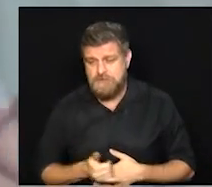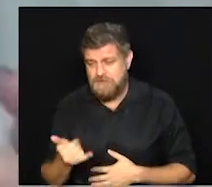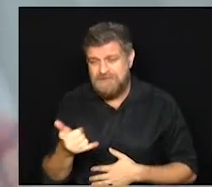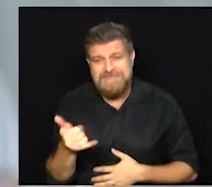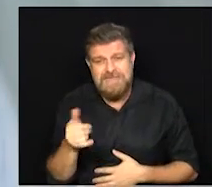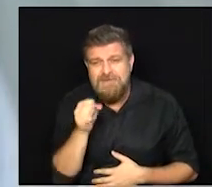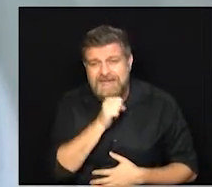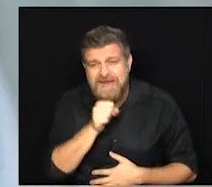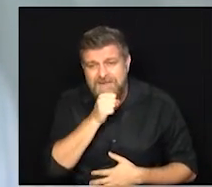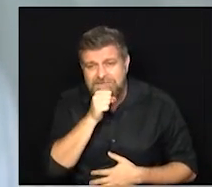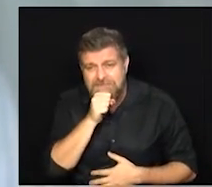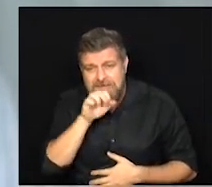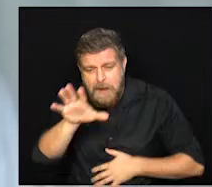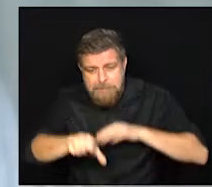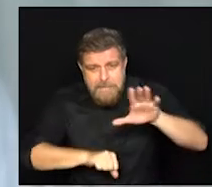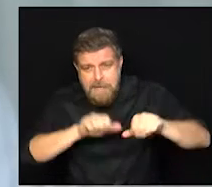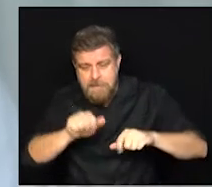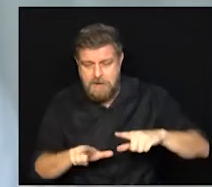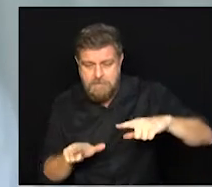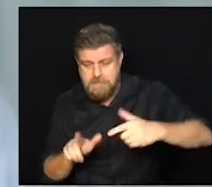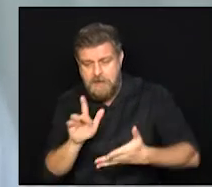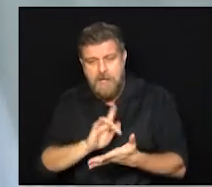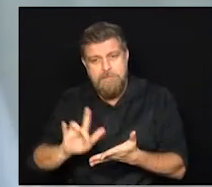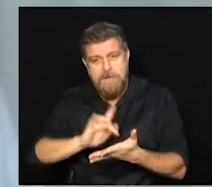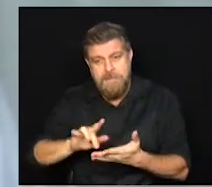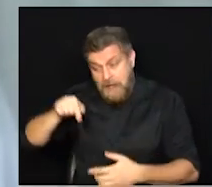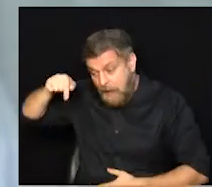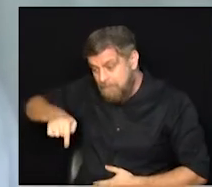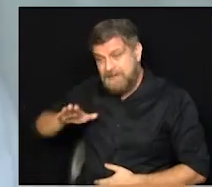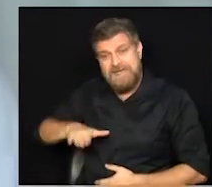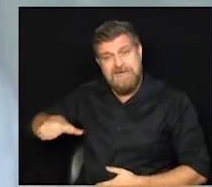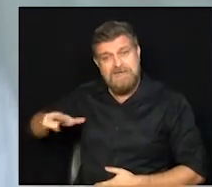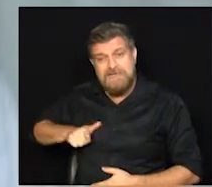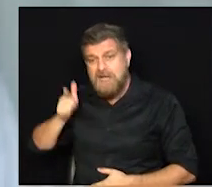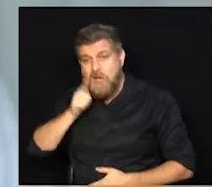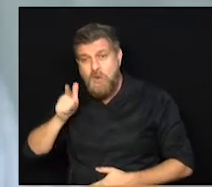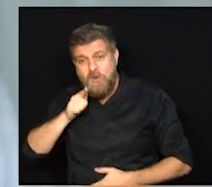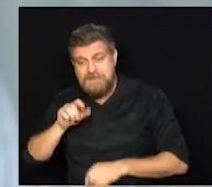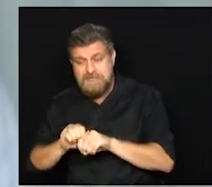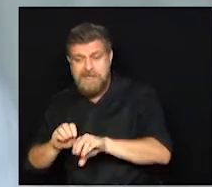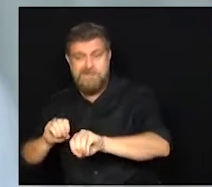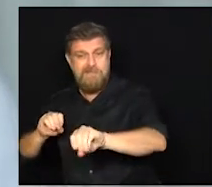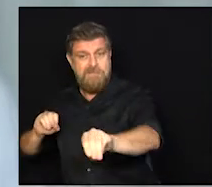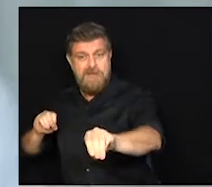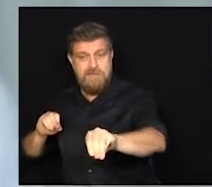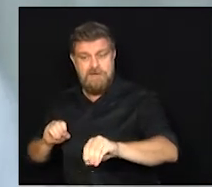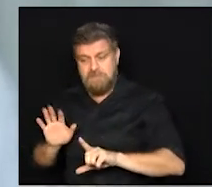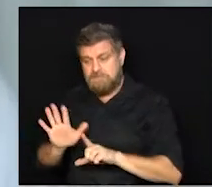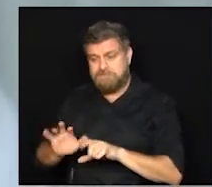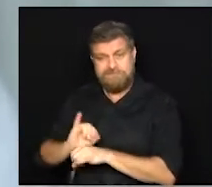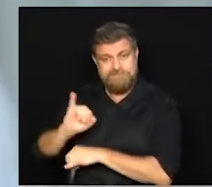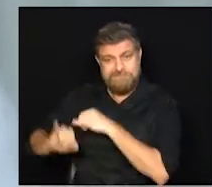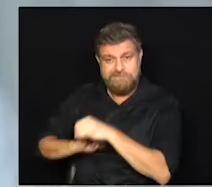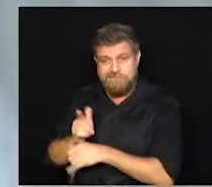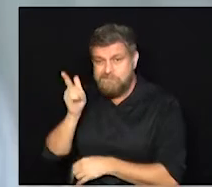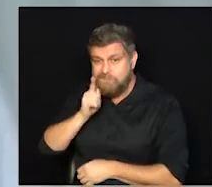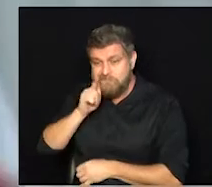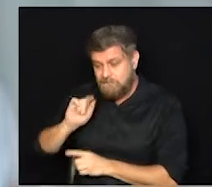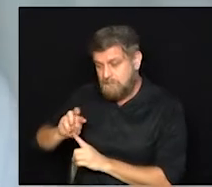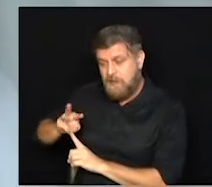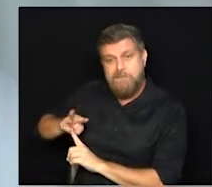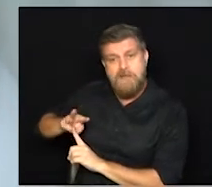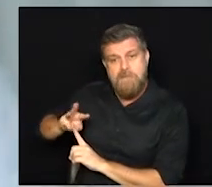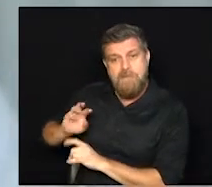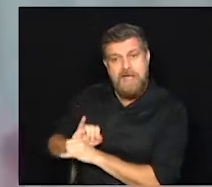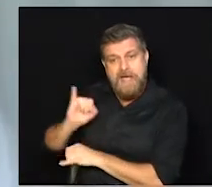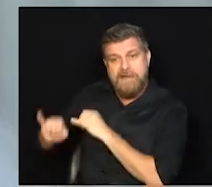usados, tablets para as crianças terem acesso às aulas. Mas mesmo assim não conseguiu, porque não tem internet. O que adianta a